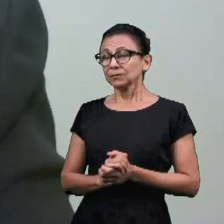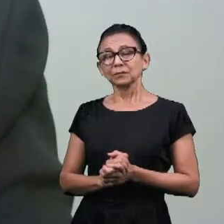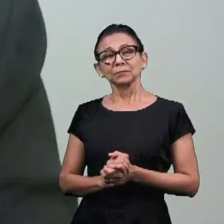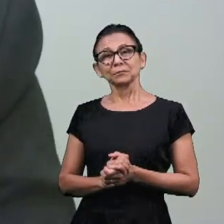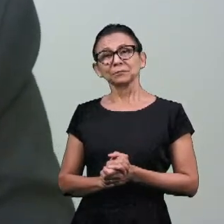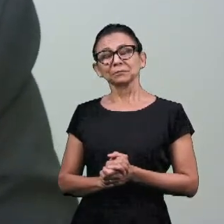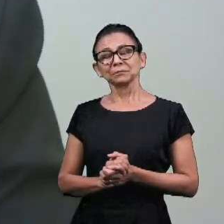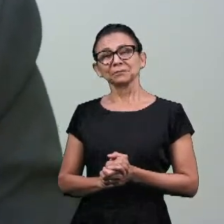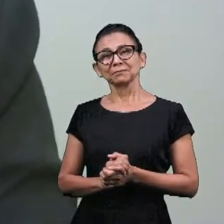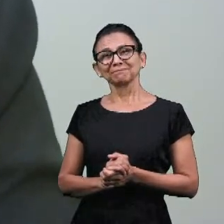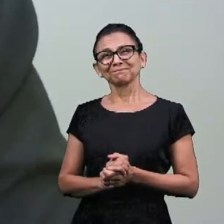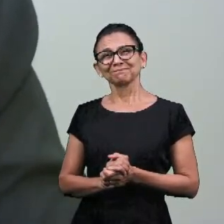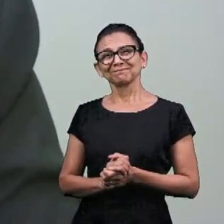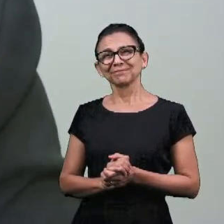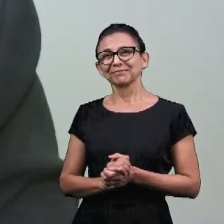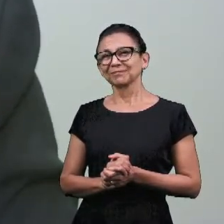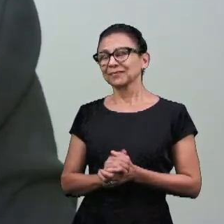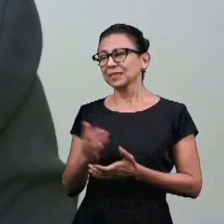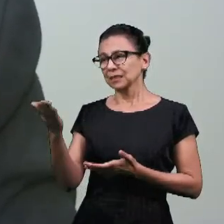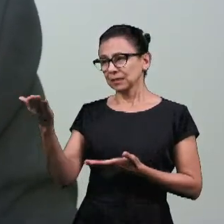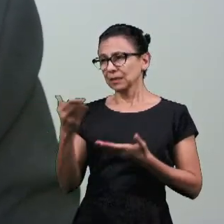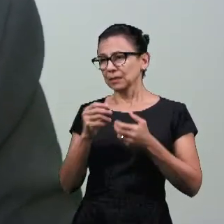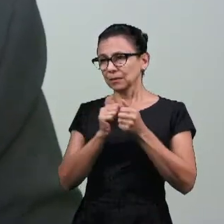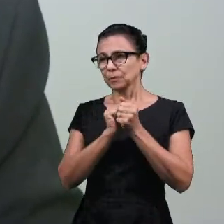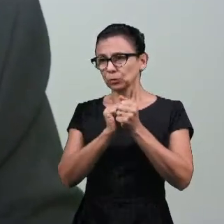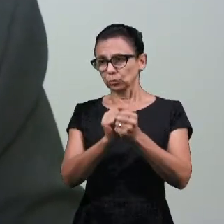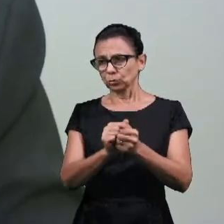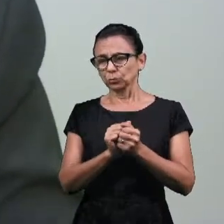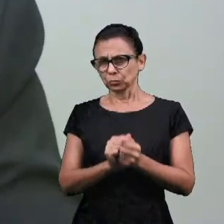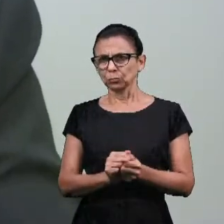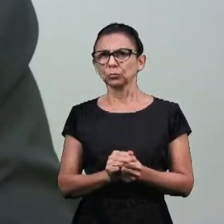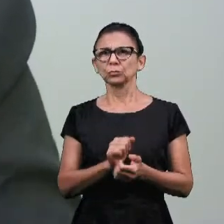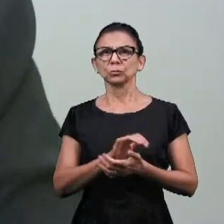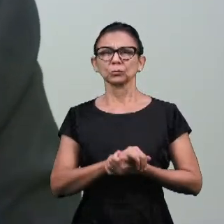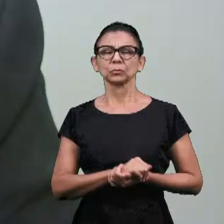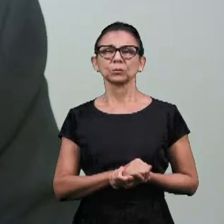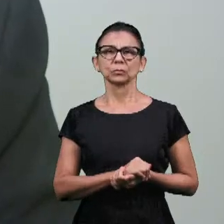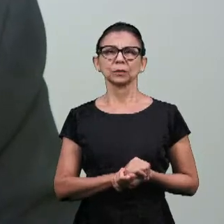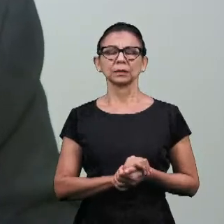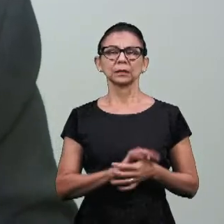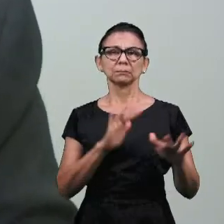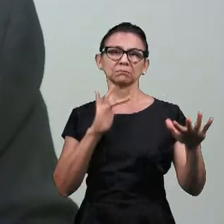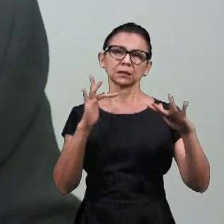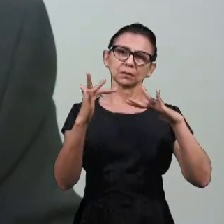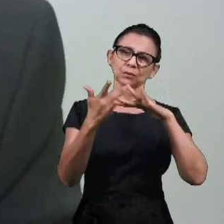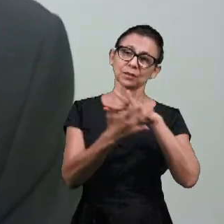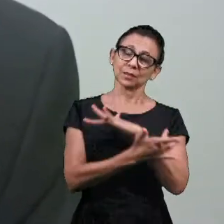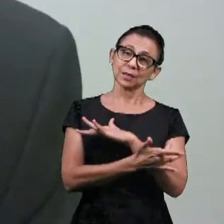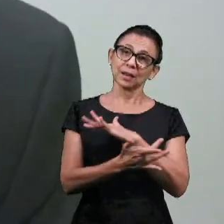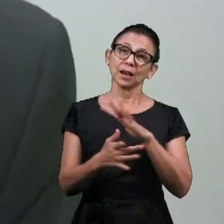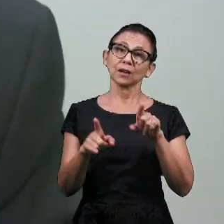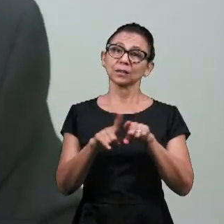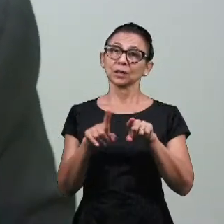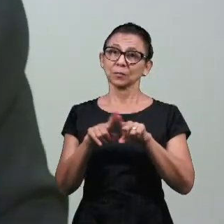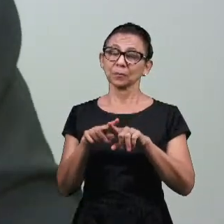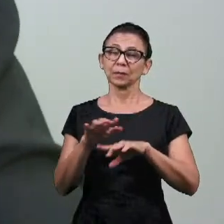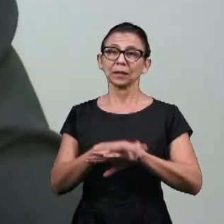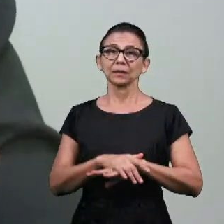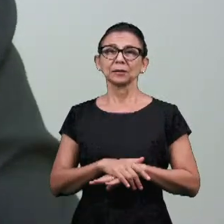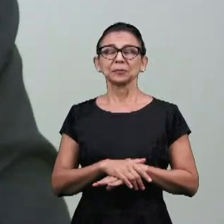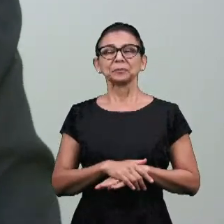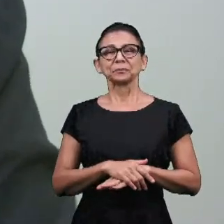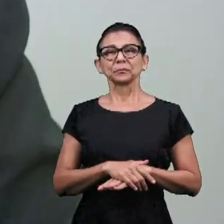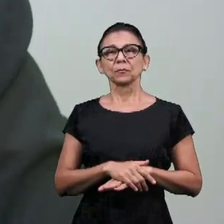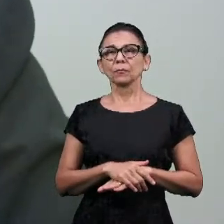o pastor Josias está sempre conosco nas nossas plataformas, né? Está aqui como gestor da Rádio Manaim. Pastor